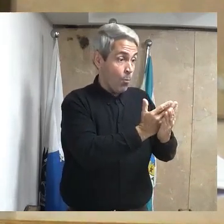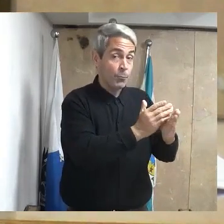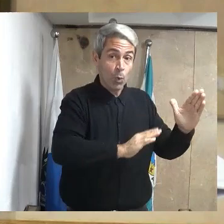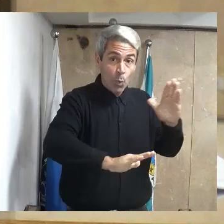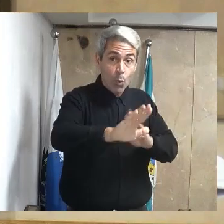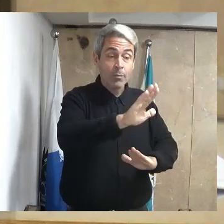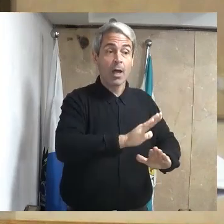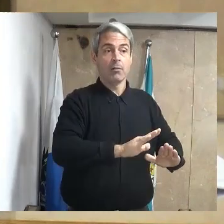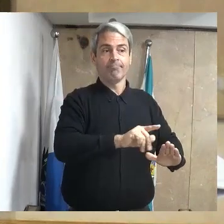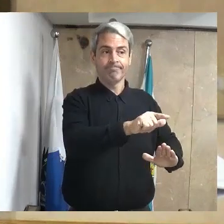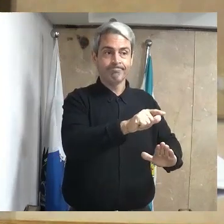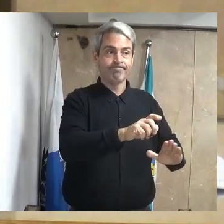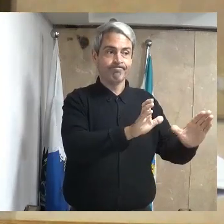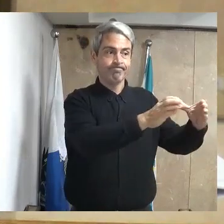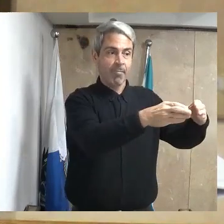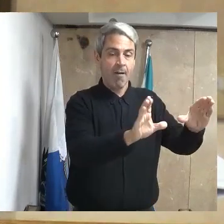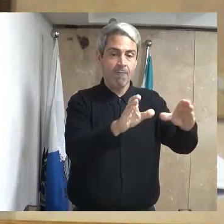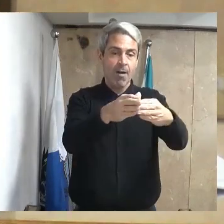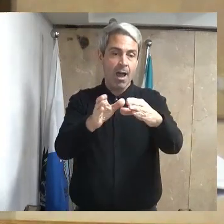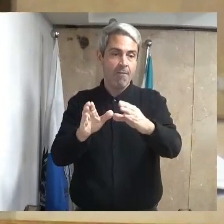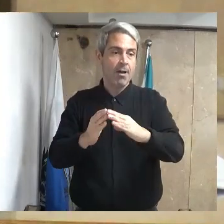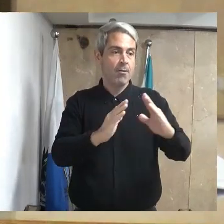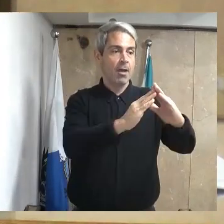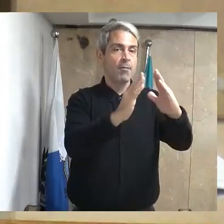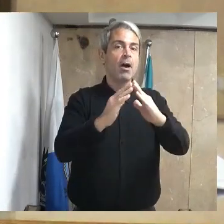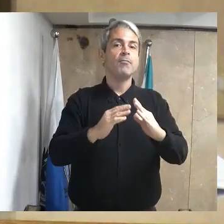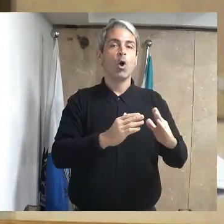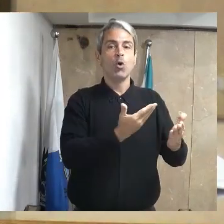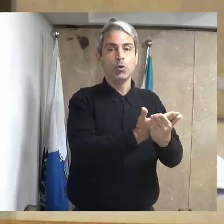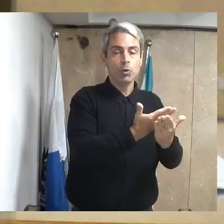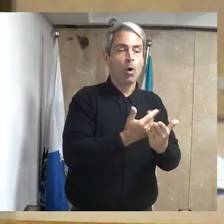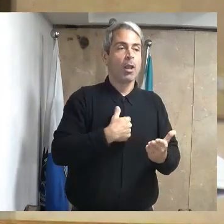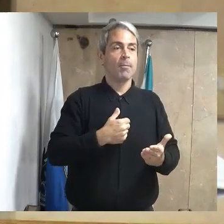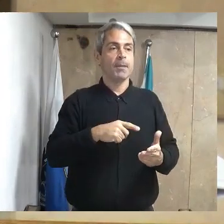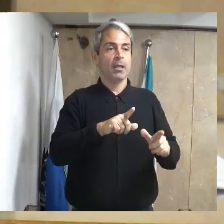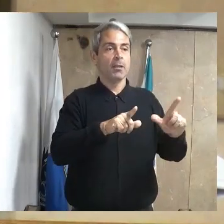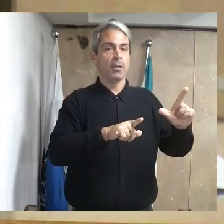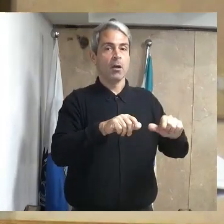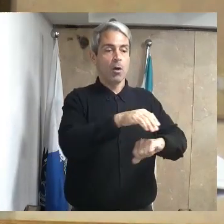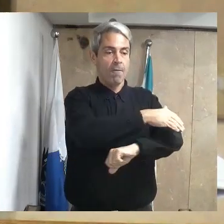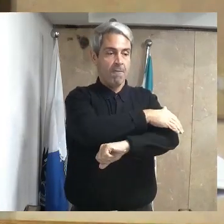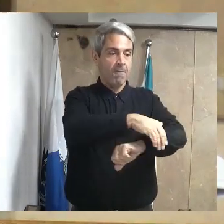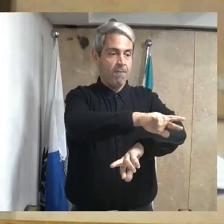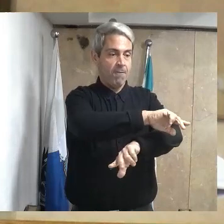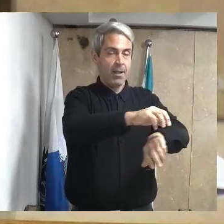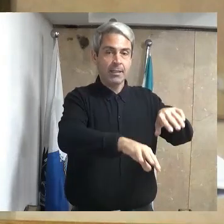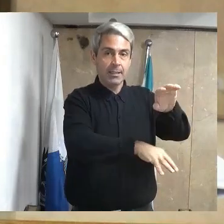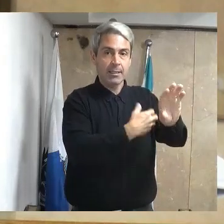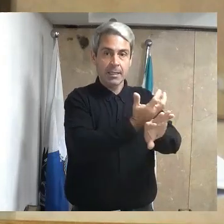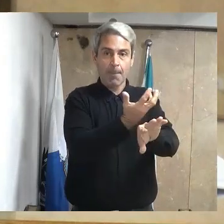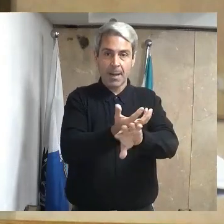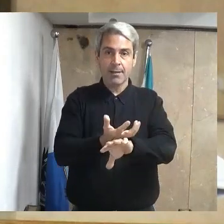de creches e escolas e com a inscrição reduza a velocidade na altura de praças.